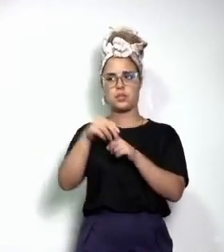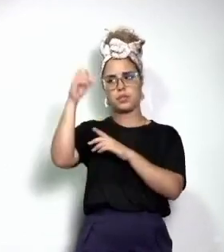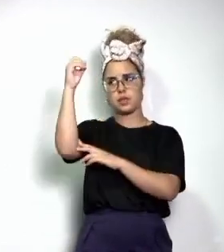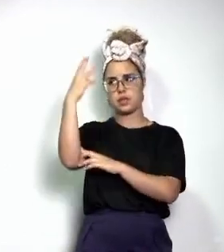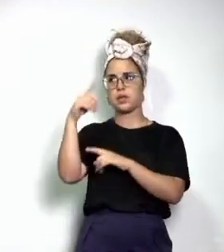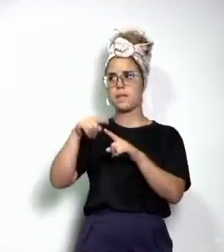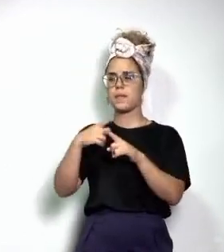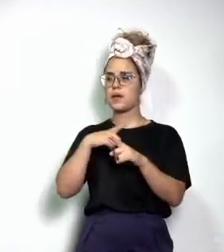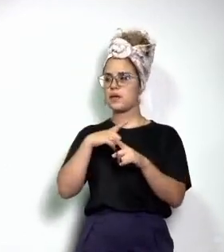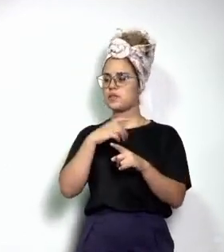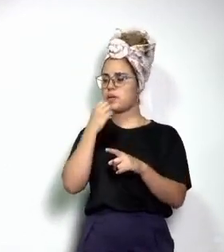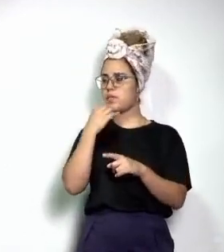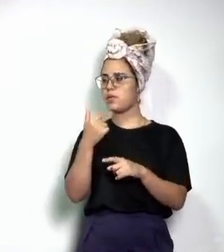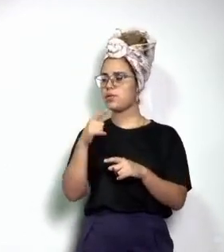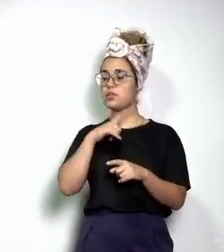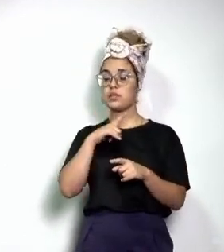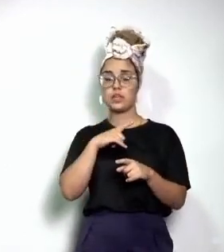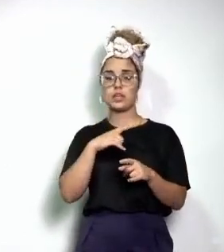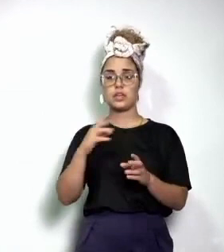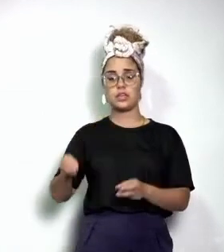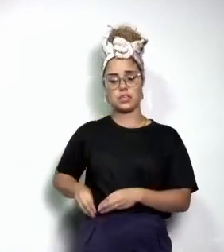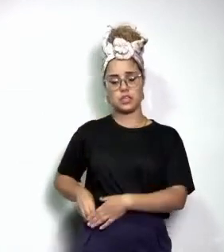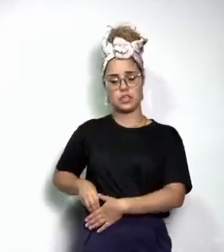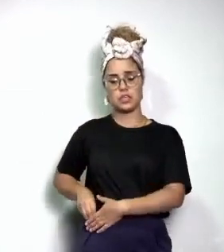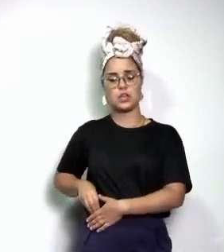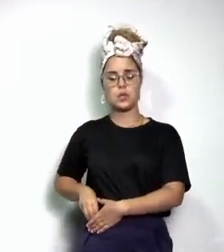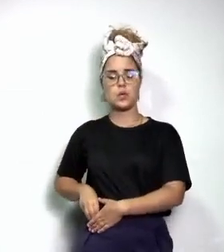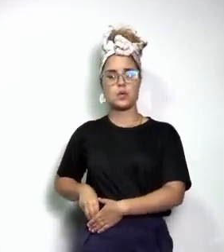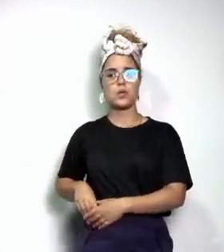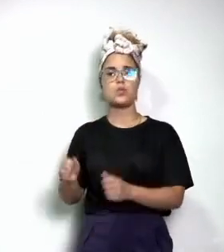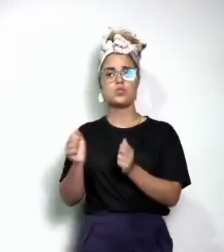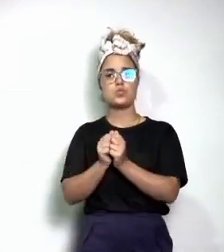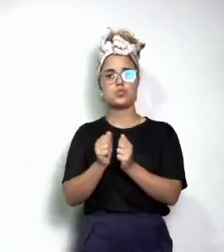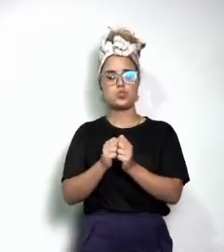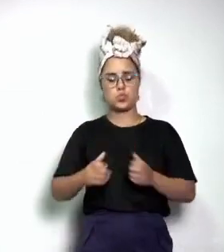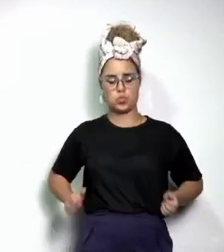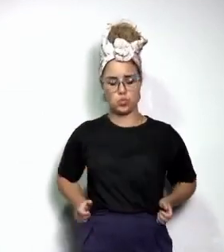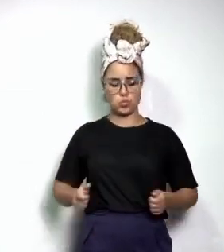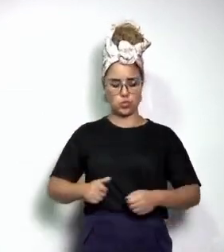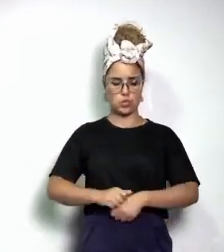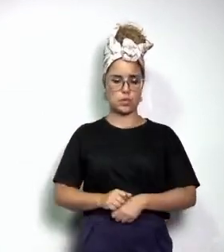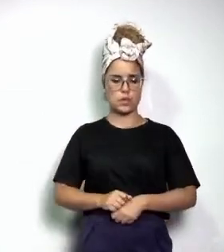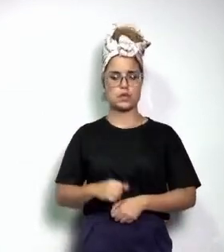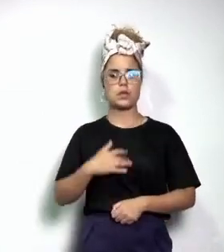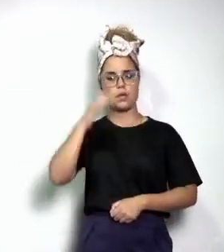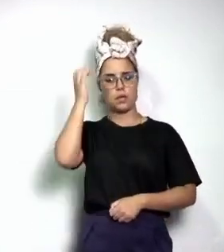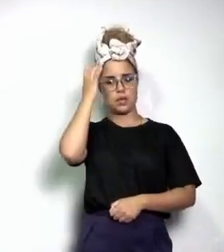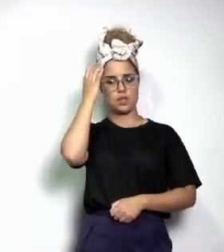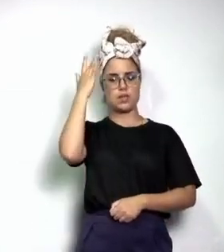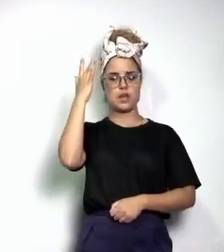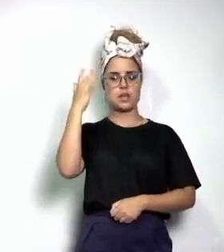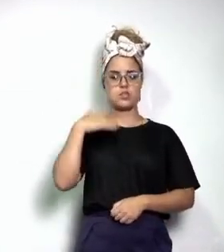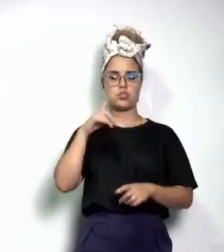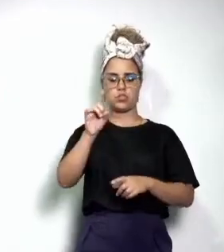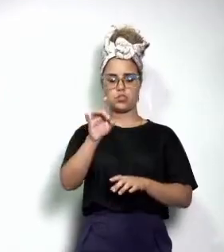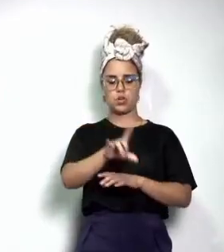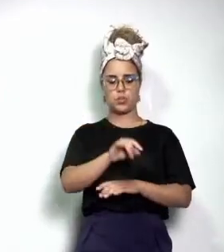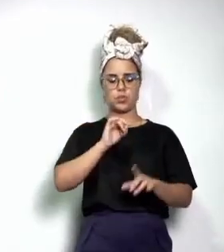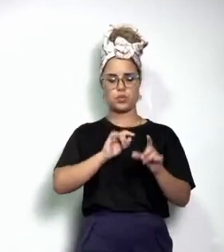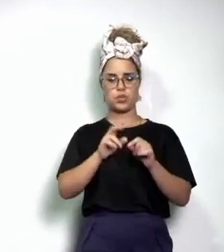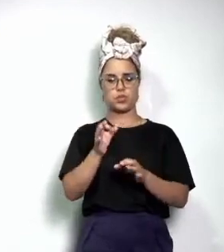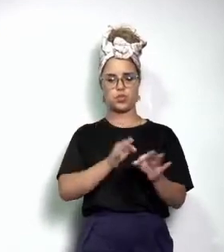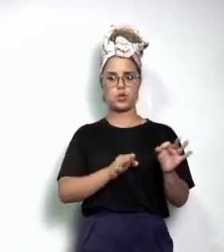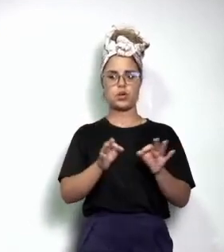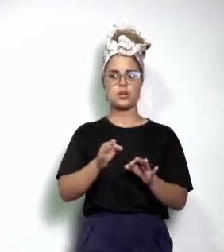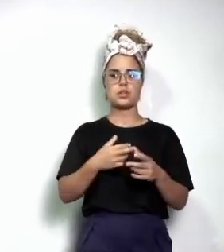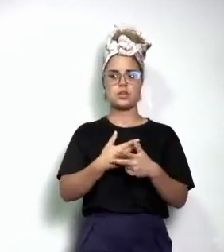seria um porta-enforca-gato que fica no cinto, né? Então a gente tem mais facilidade de só puxar, uma forma também de organizar esse